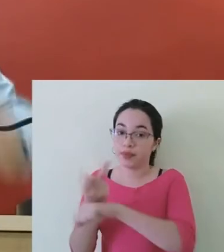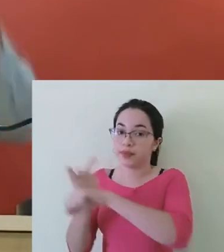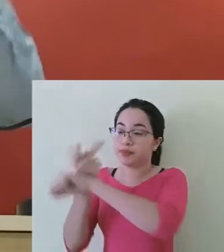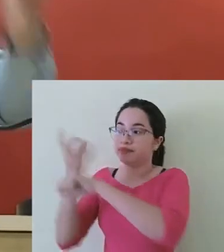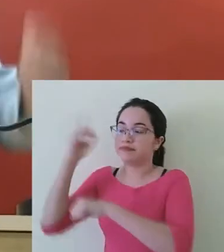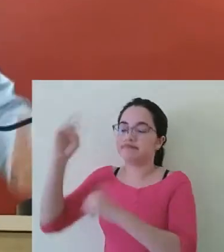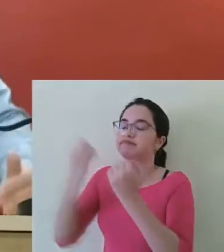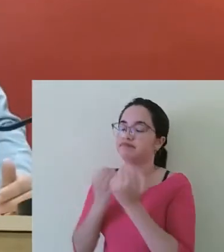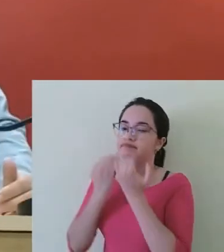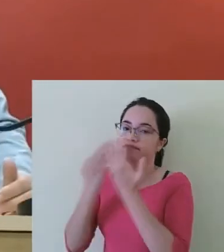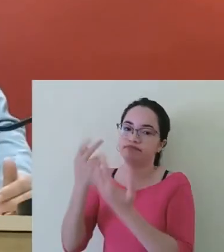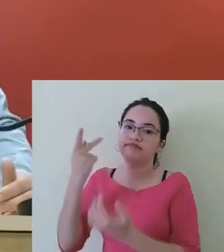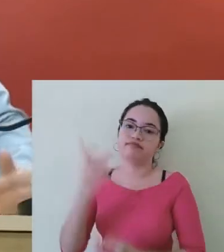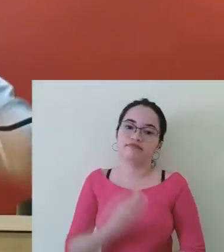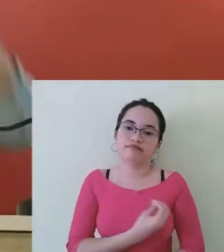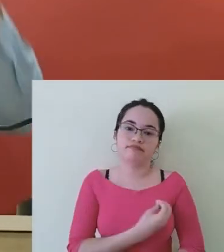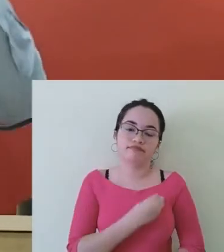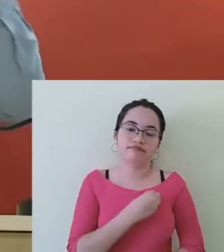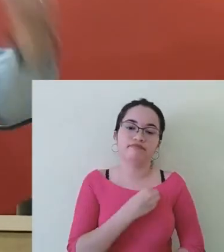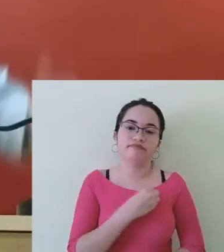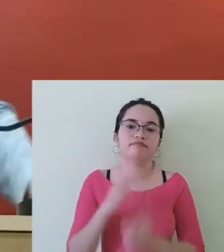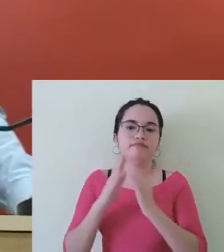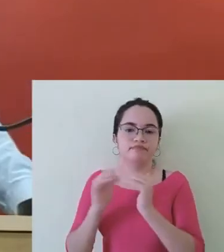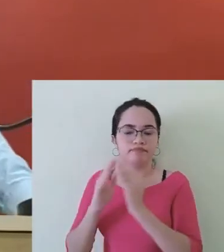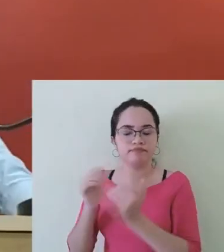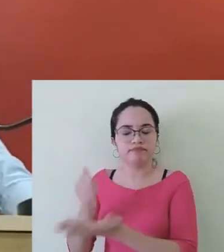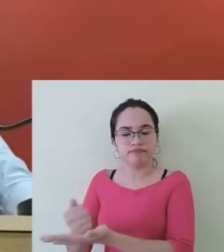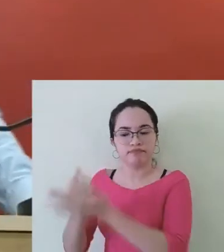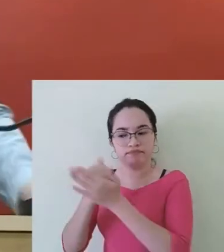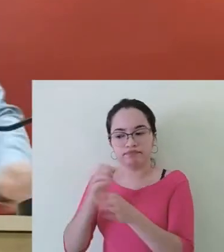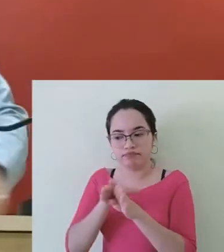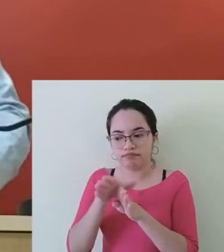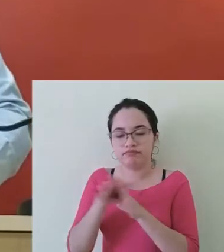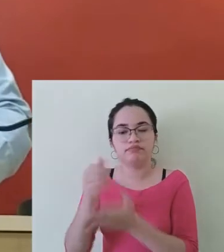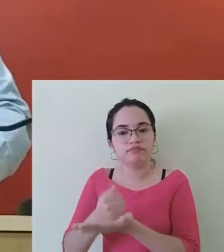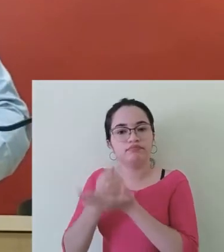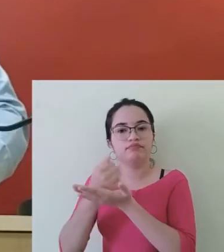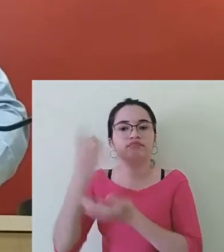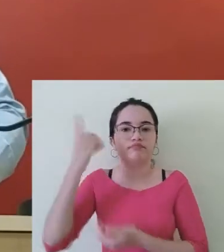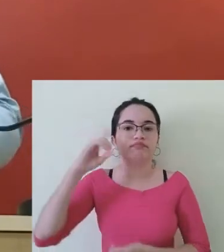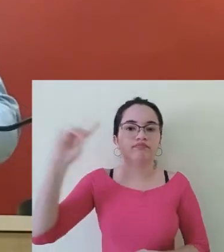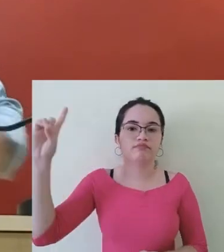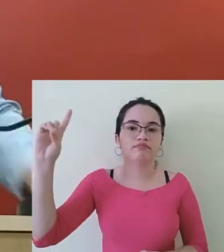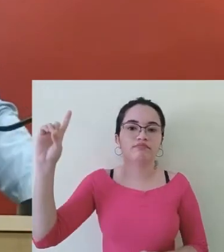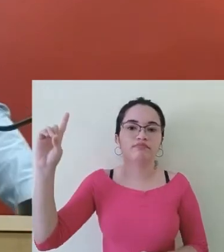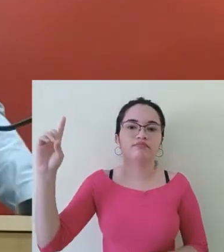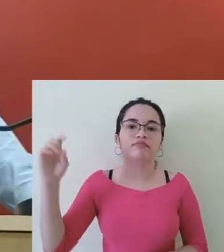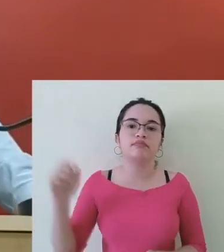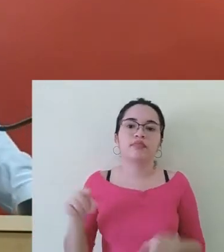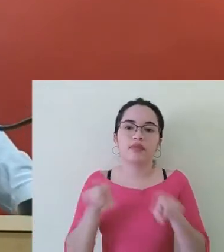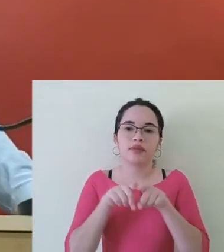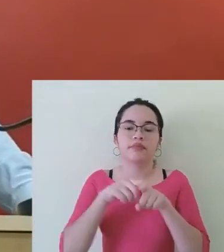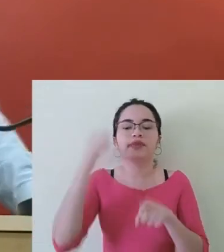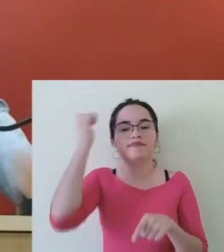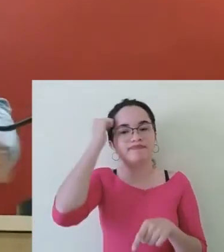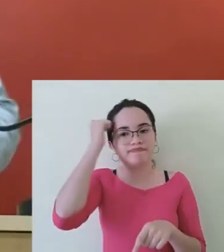Deus, ele confessa seus pecados, ele pede o auxílio, a ajuda de Deus. Ele também se